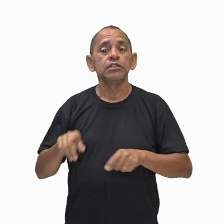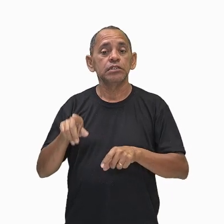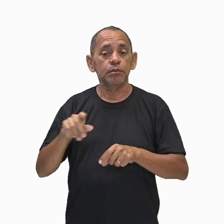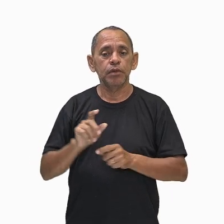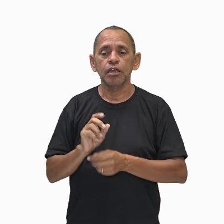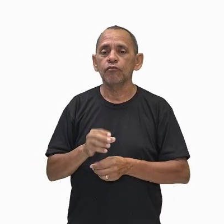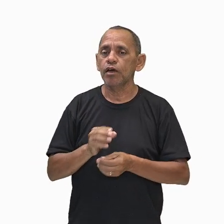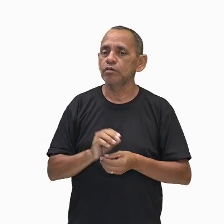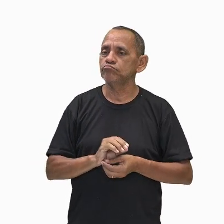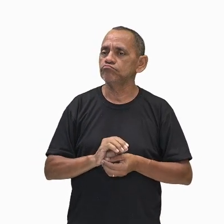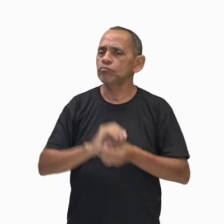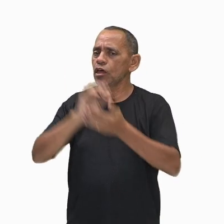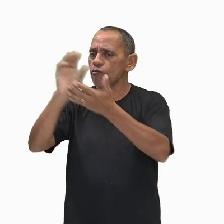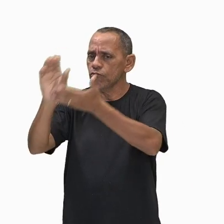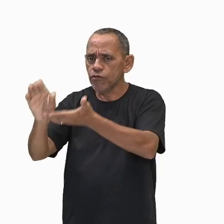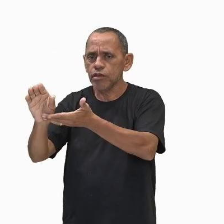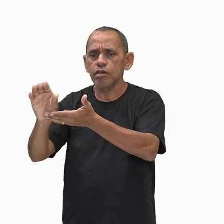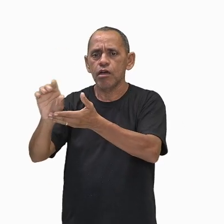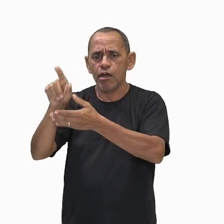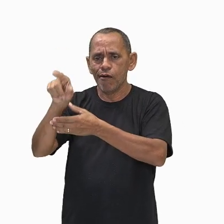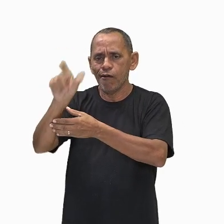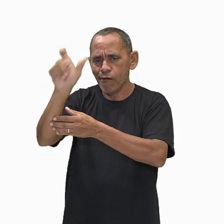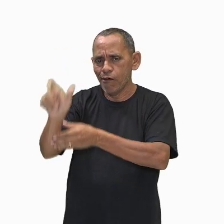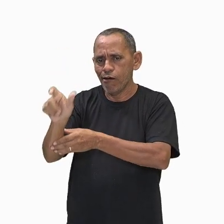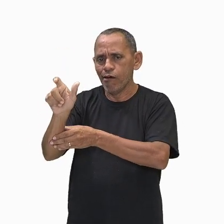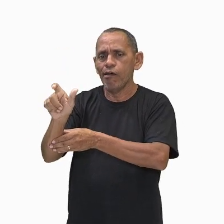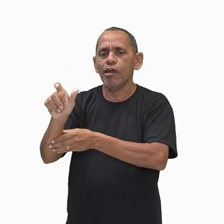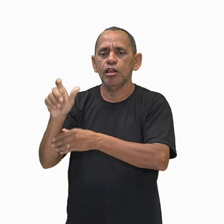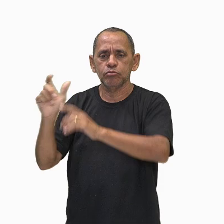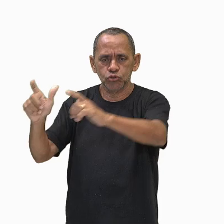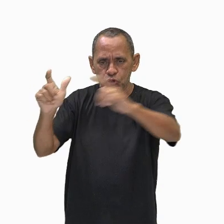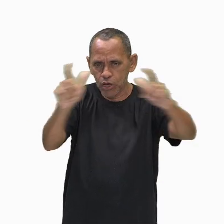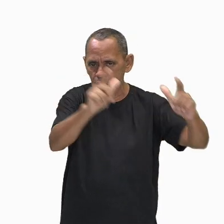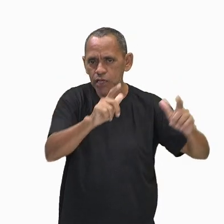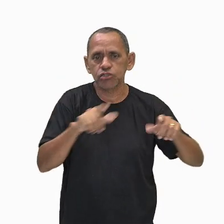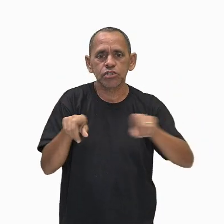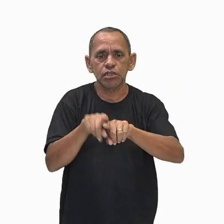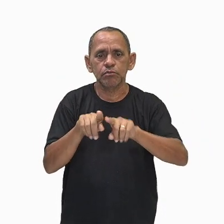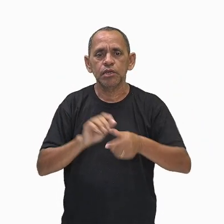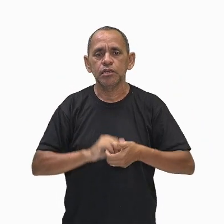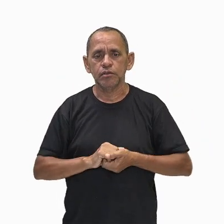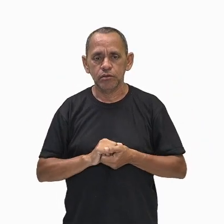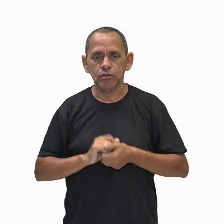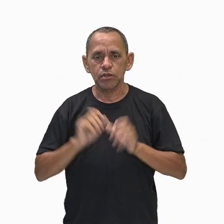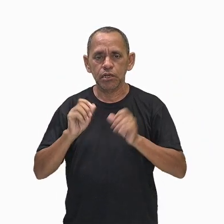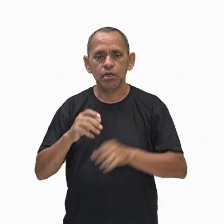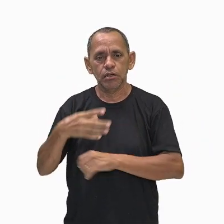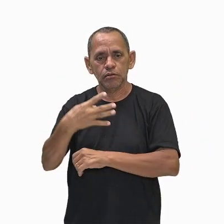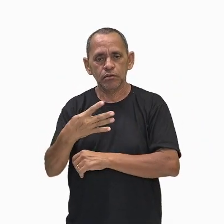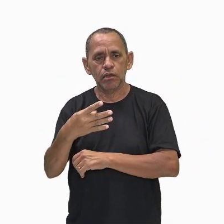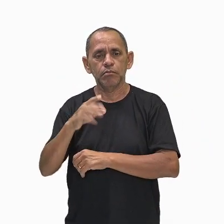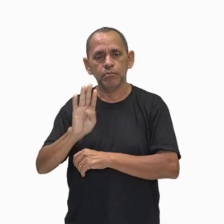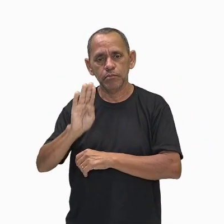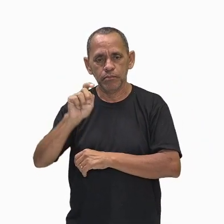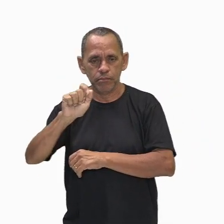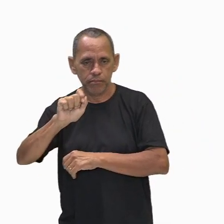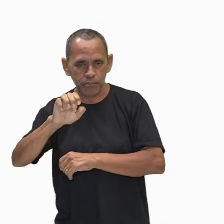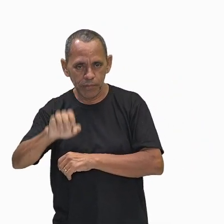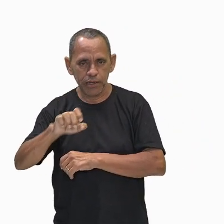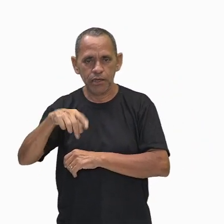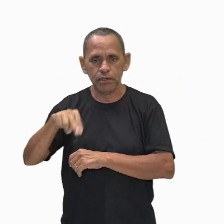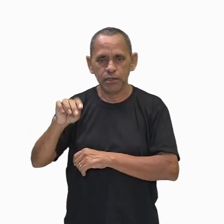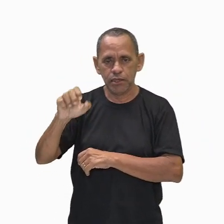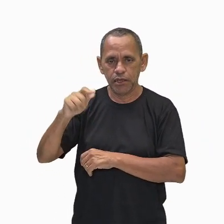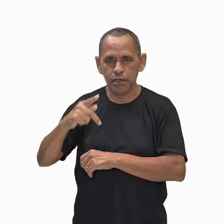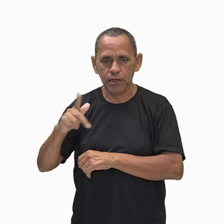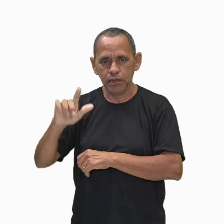Para a localidade que ele acha que deve ter, então, um bispo. E o beneplácito. O que é, então, esse beneplácito, né? O direito de